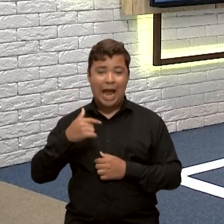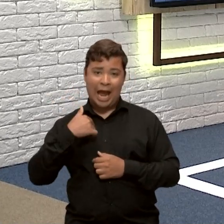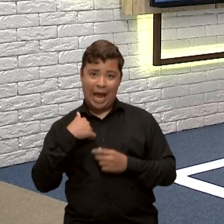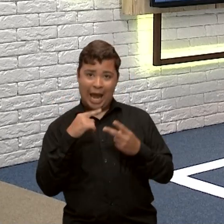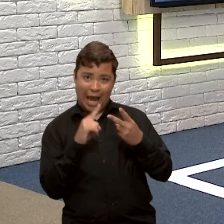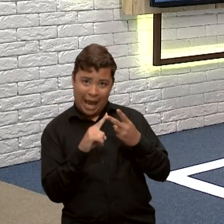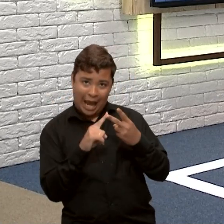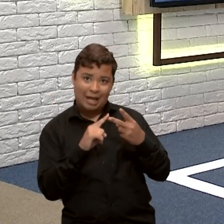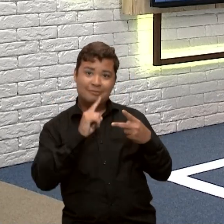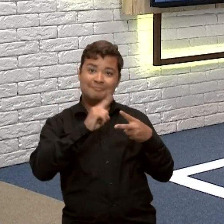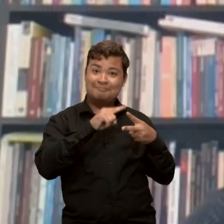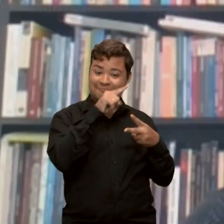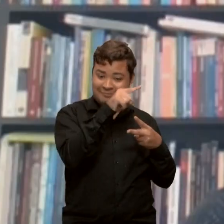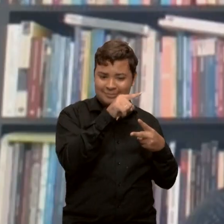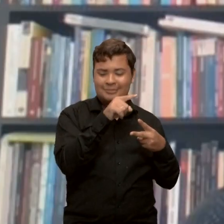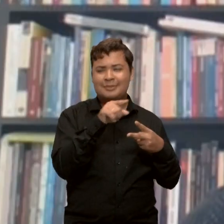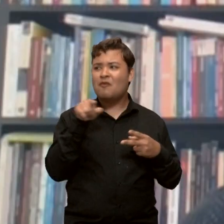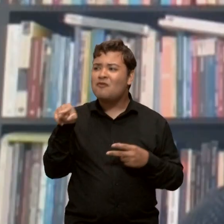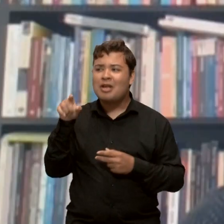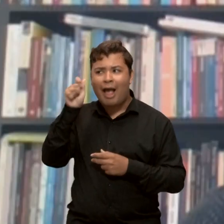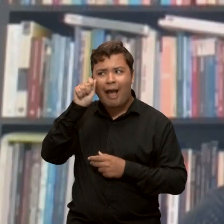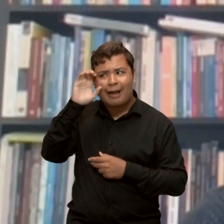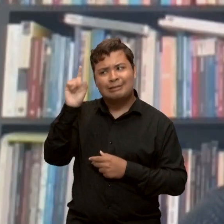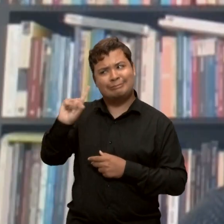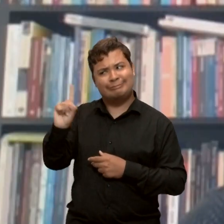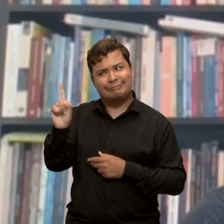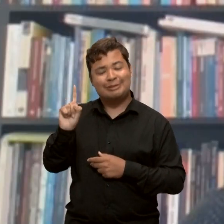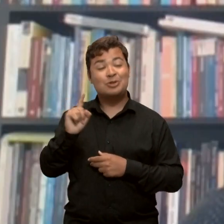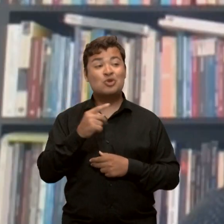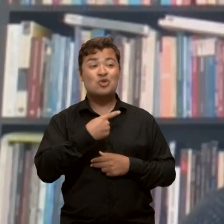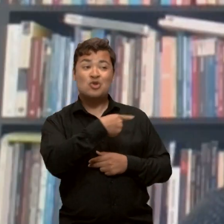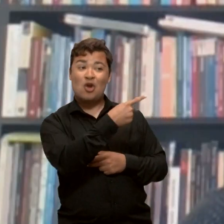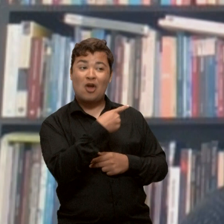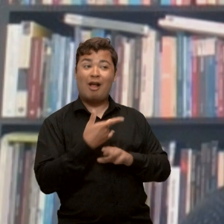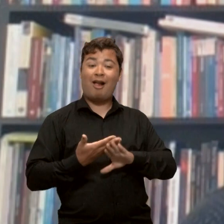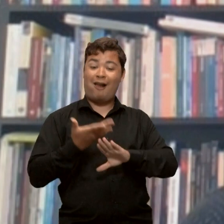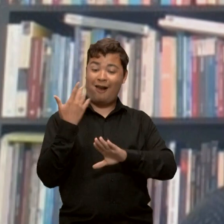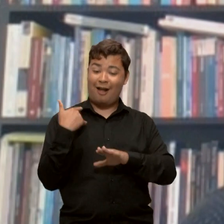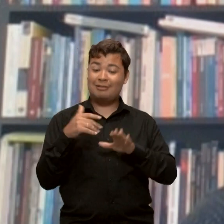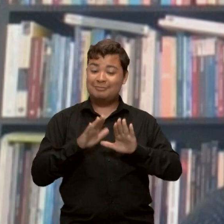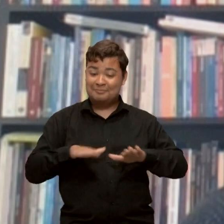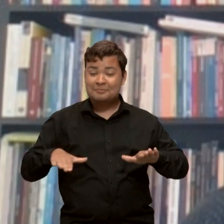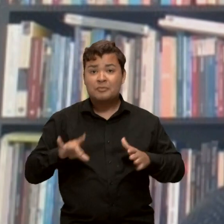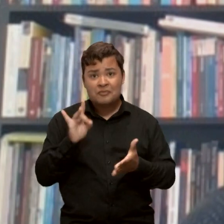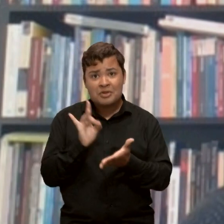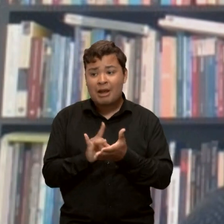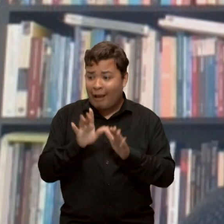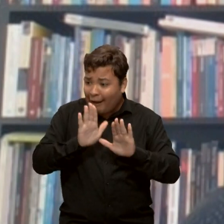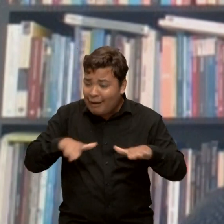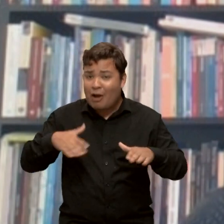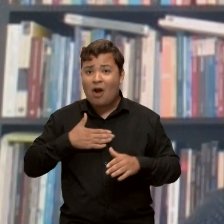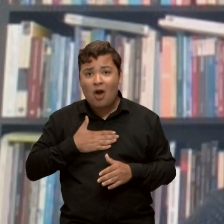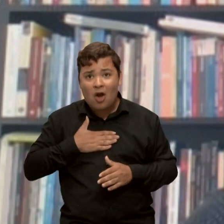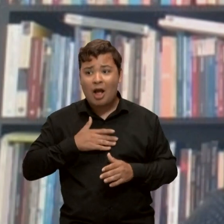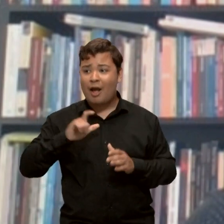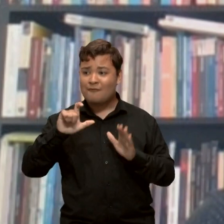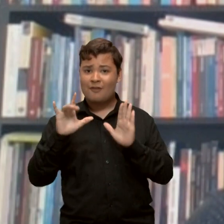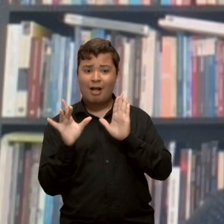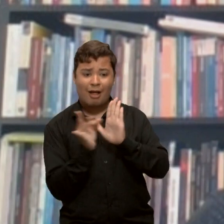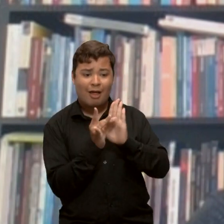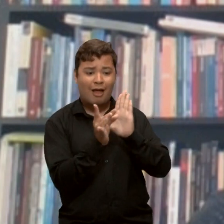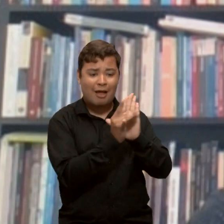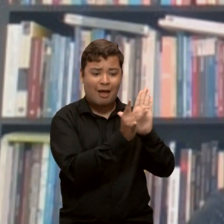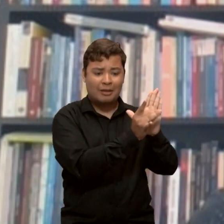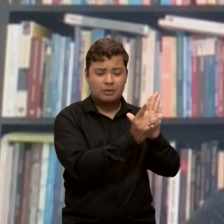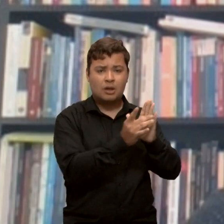não você, né, Cléo, quem colecionava álbum de figurinhas eram as crianças. Só que nas últimas Copas a gente